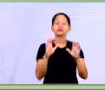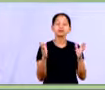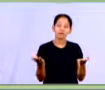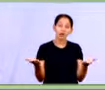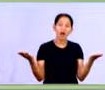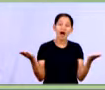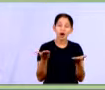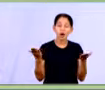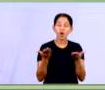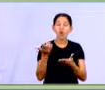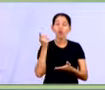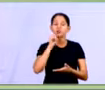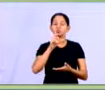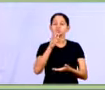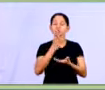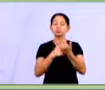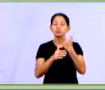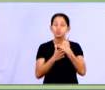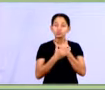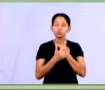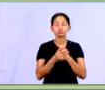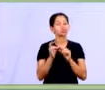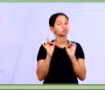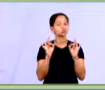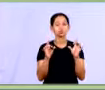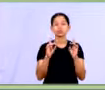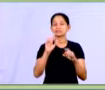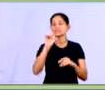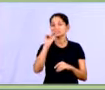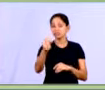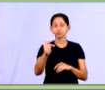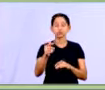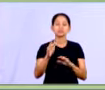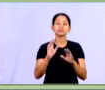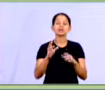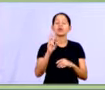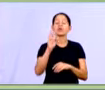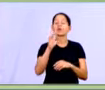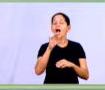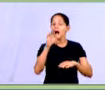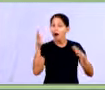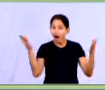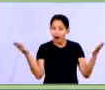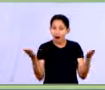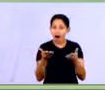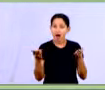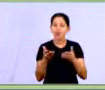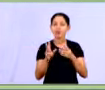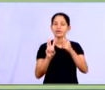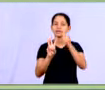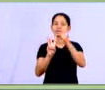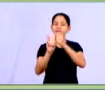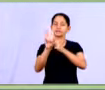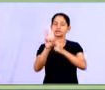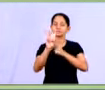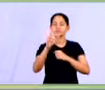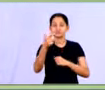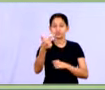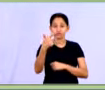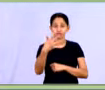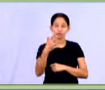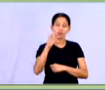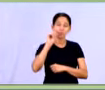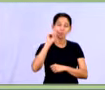meus 50 mil de volta, falta apenas 7.500. Então, no terceiro mês, o negócio vai render mais 24